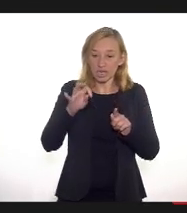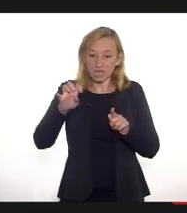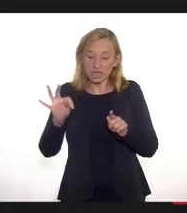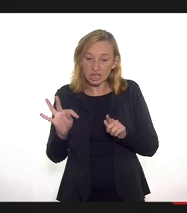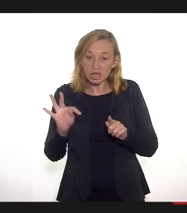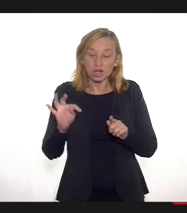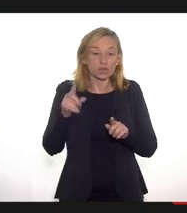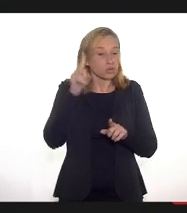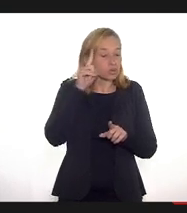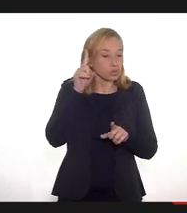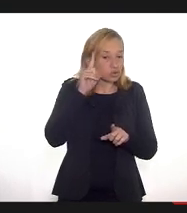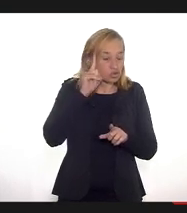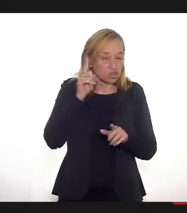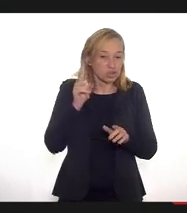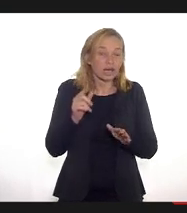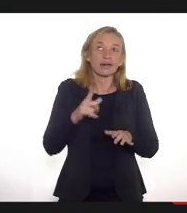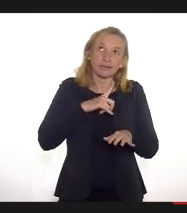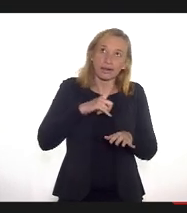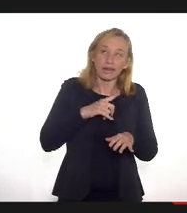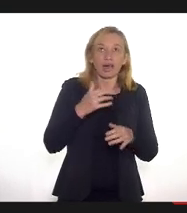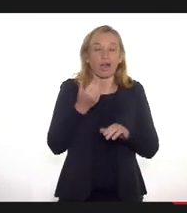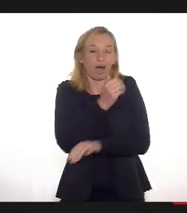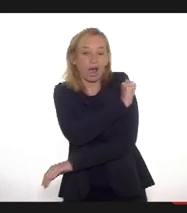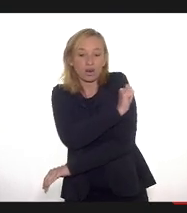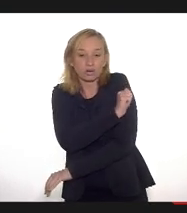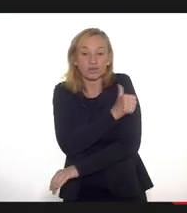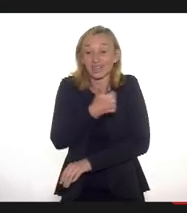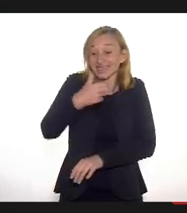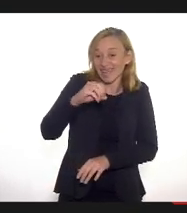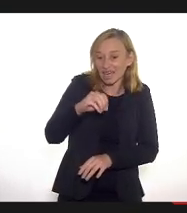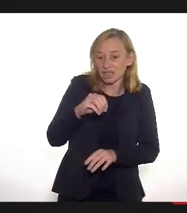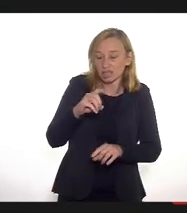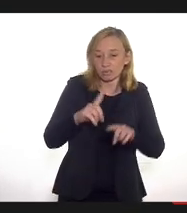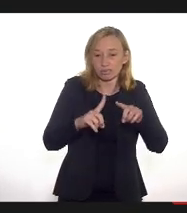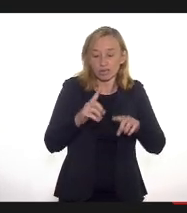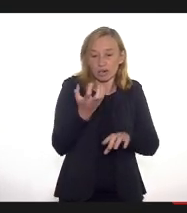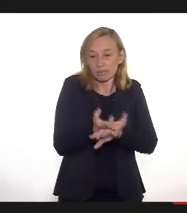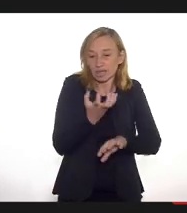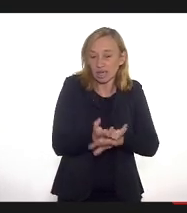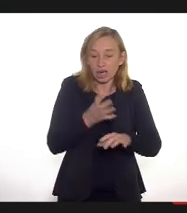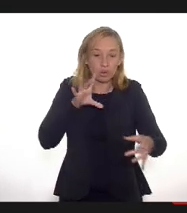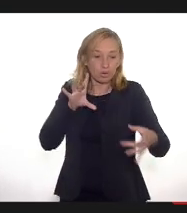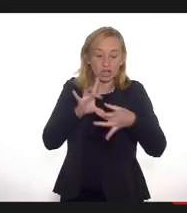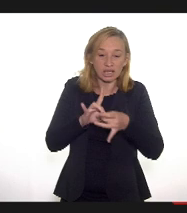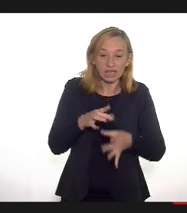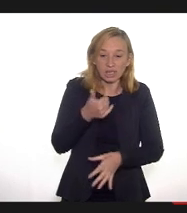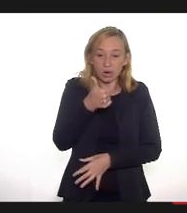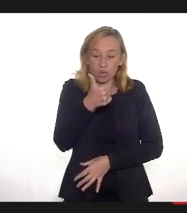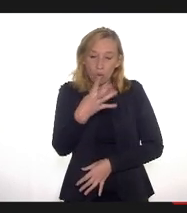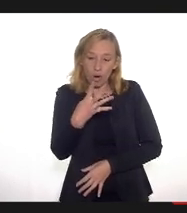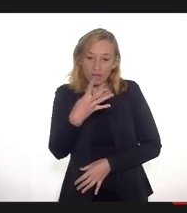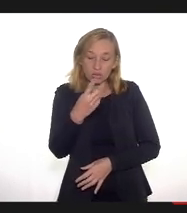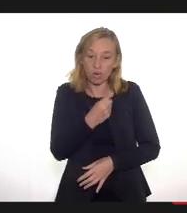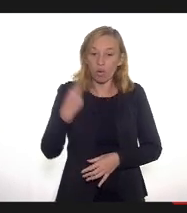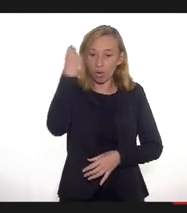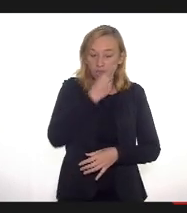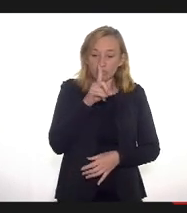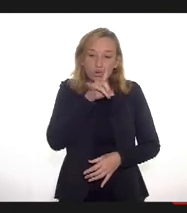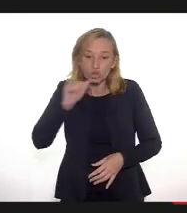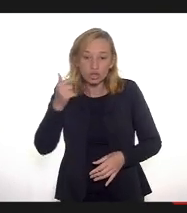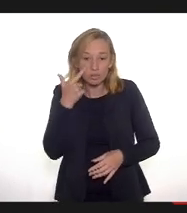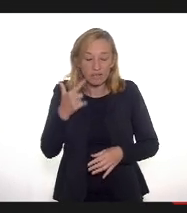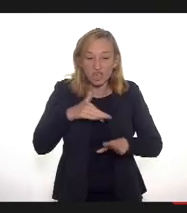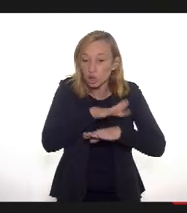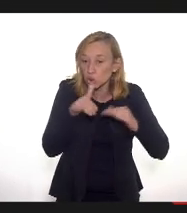temos alunos que fazem 10 matérias, por exemplo, o que significa que ele tem que ficar conectado 4 horas, pelo menos, por dia para assistir